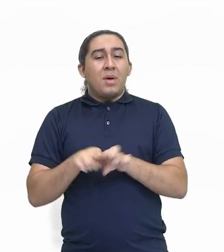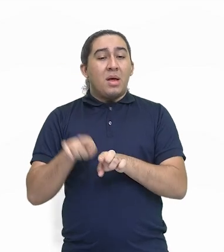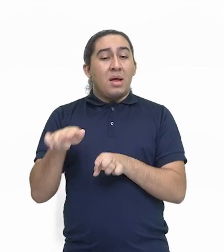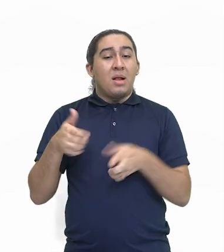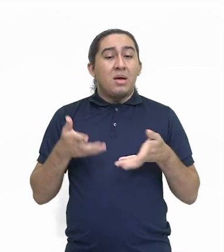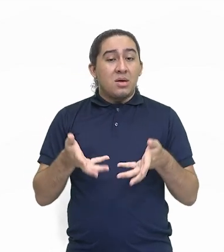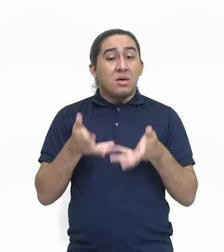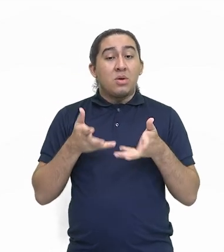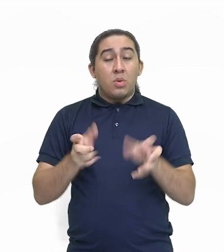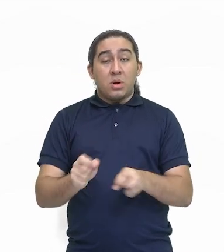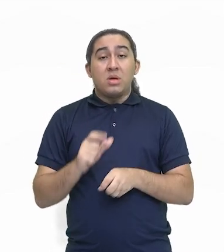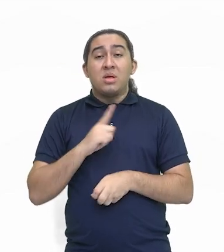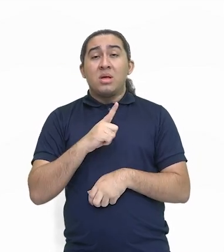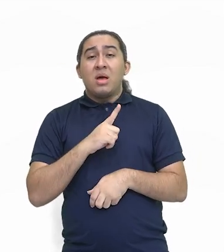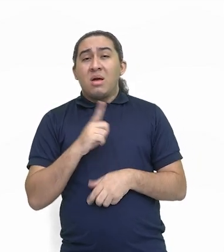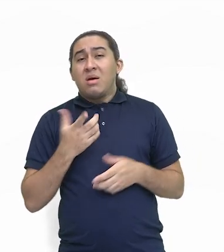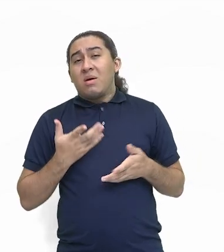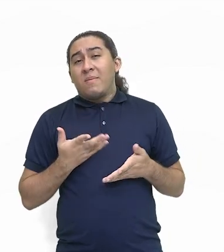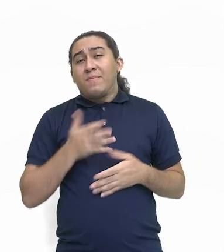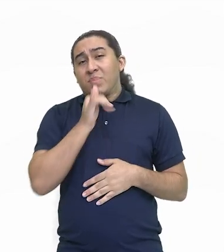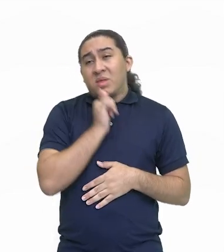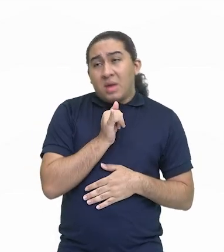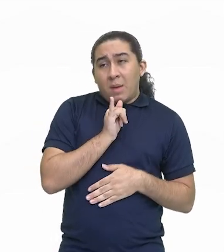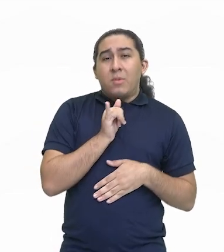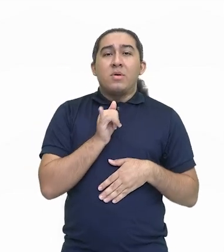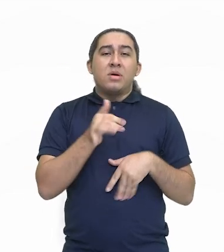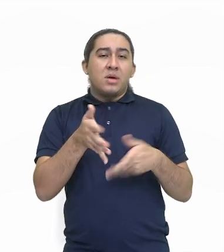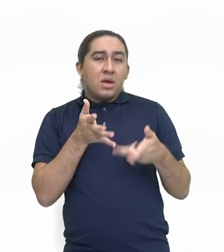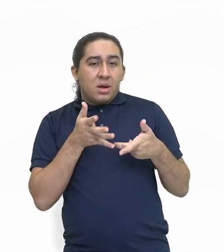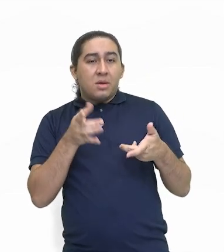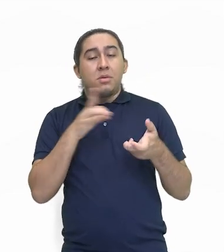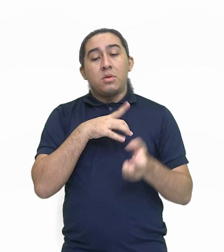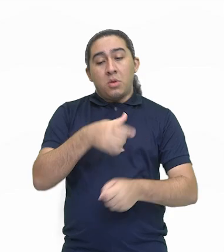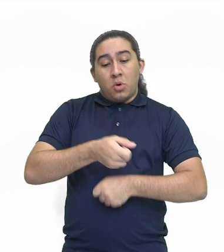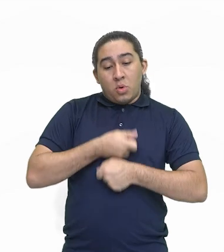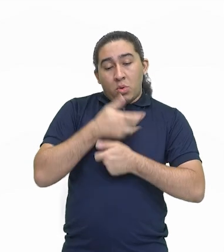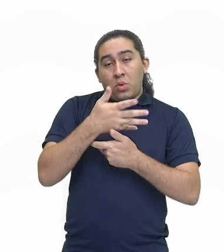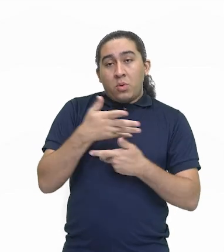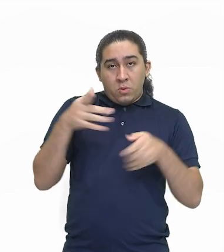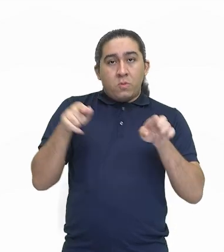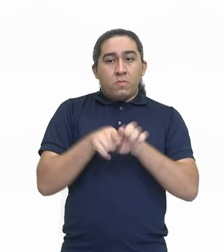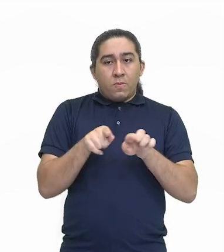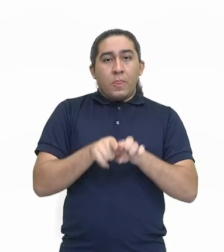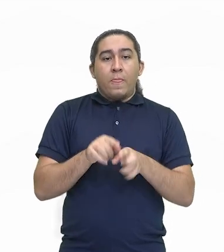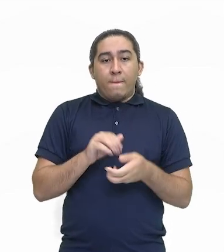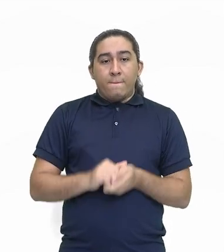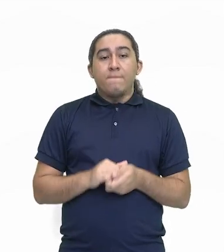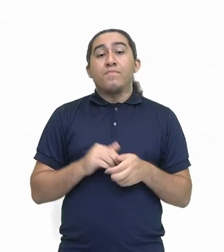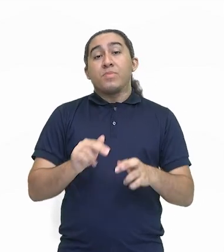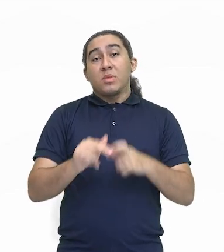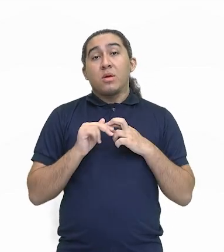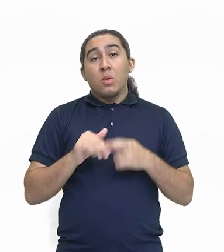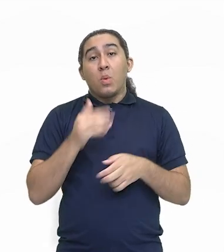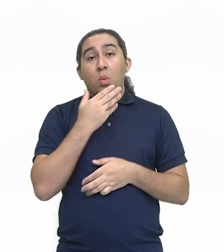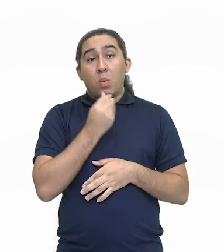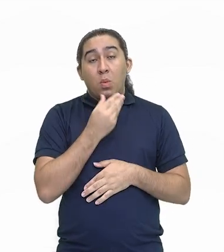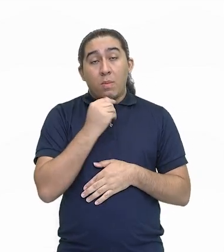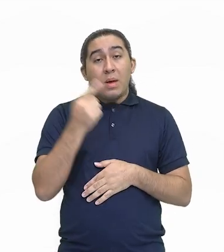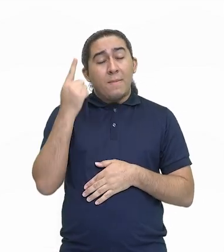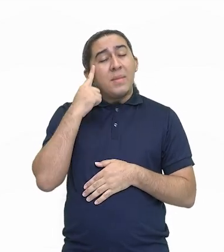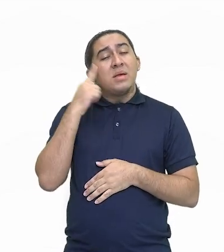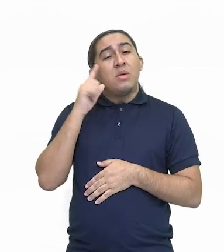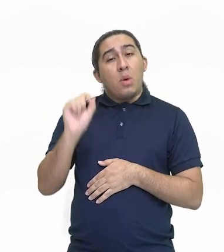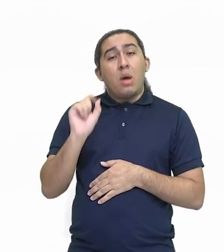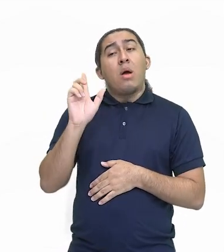que queria, né, ser vista, receber uma poesia e tal. Então ele resolveu,